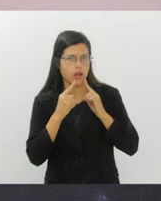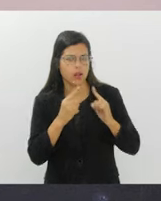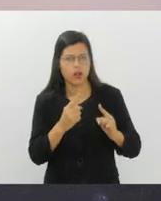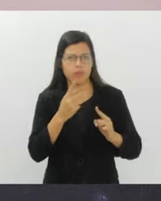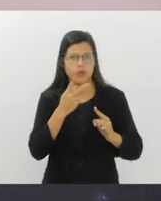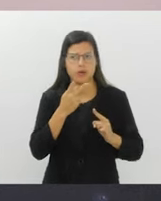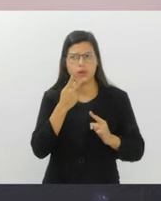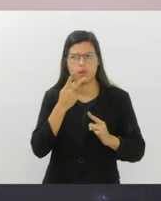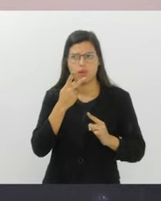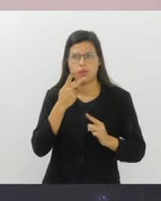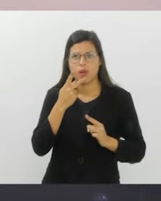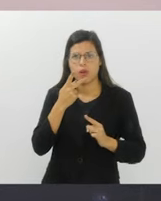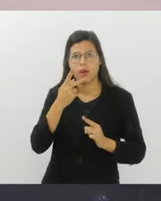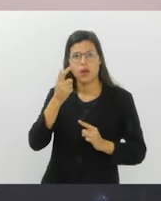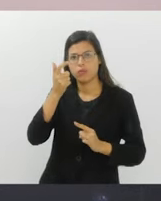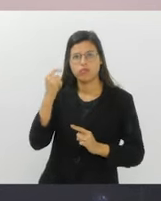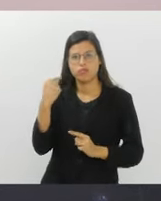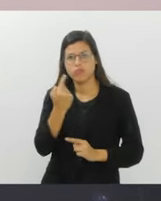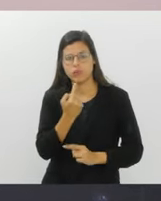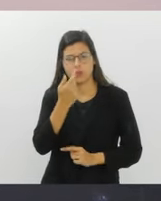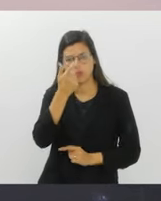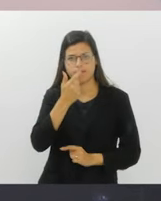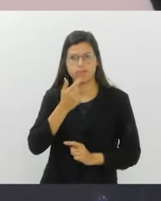ouvindo, eu sou a sociedade civil.